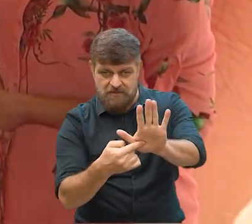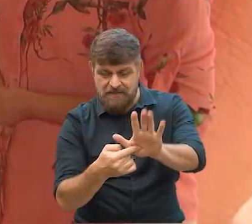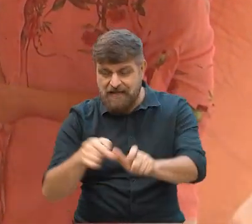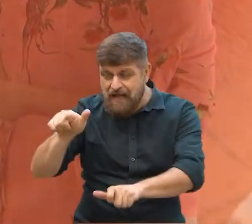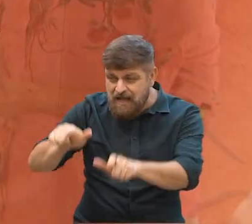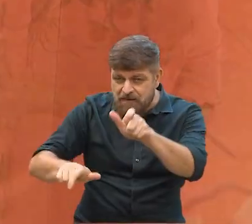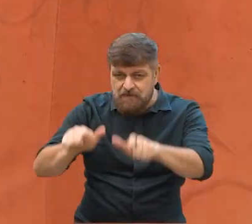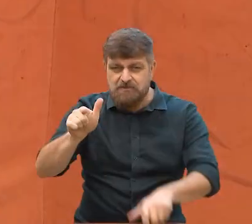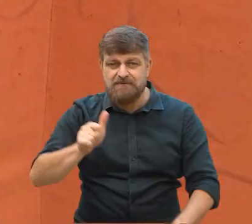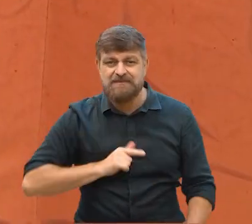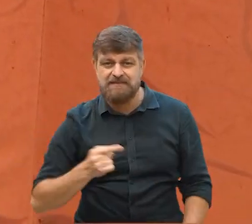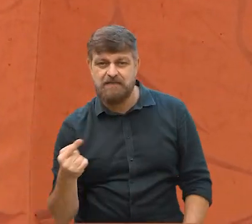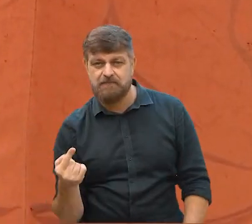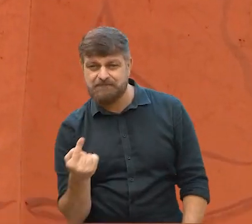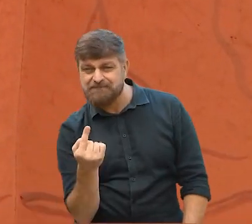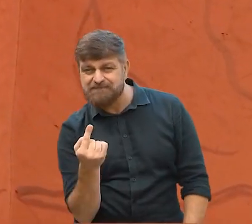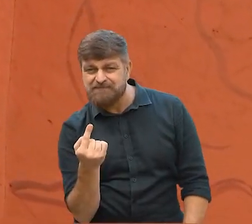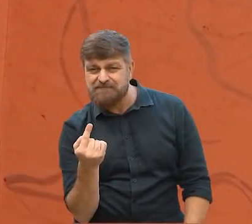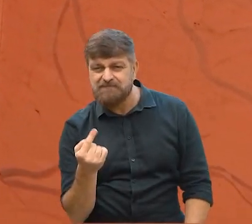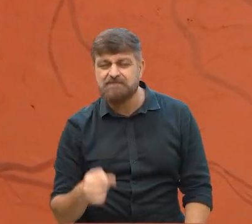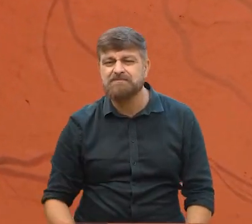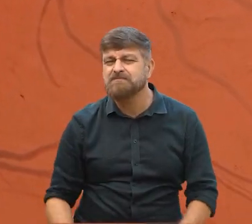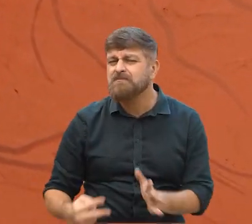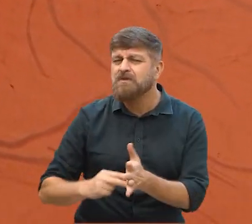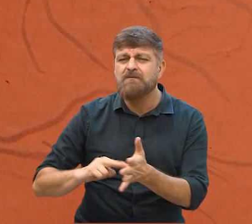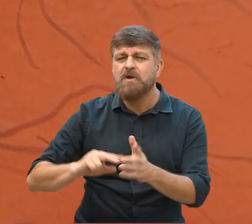muitas pessoas têm divertículos, que são